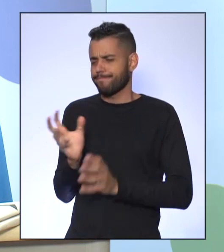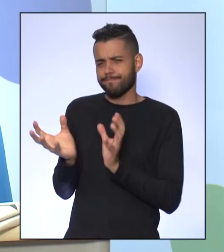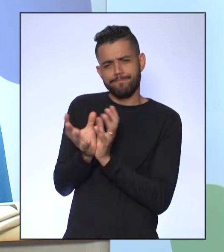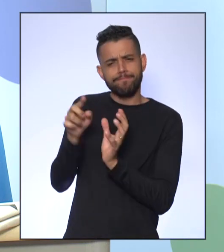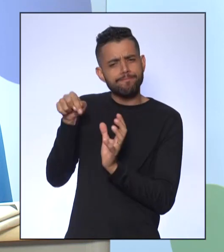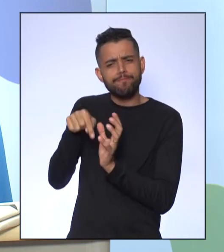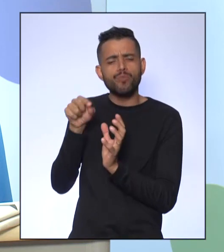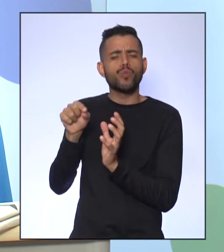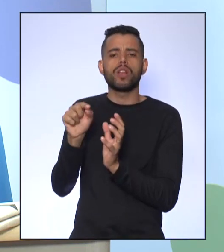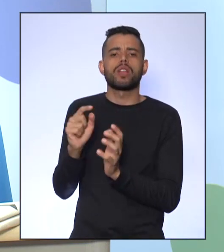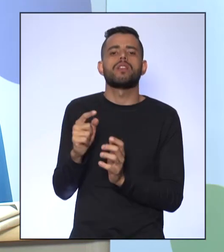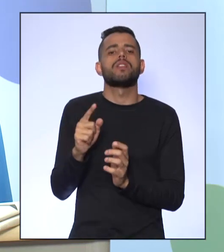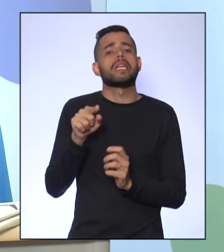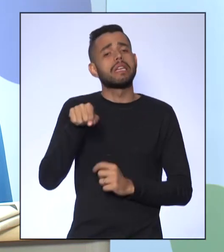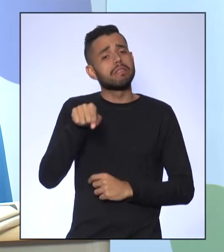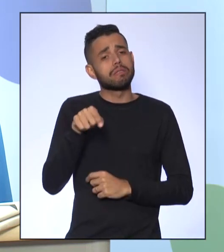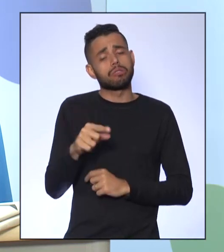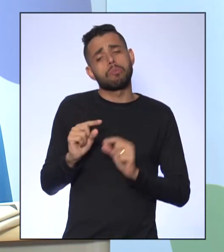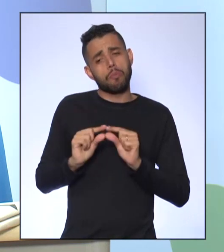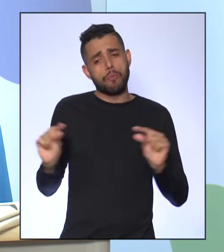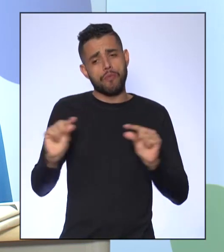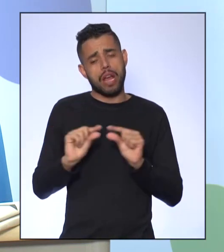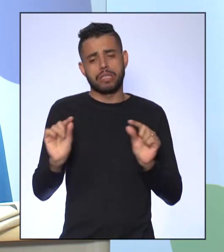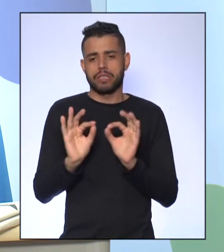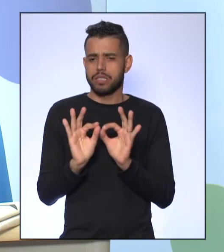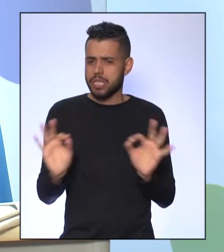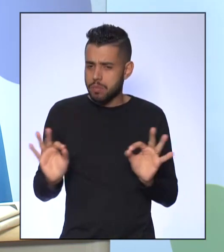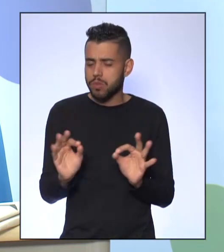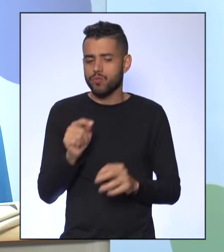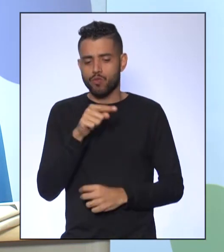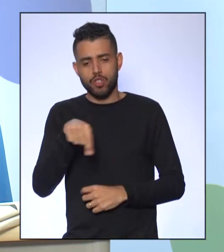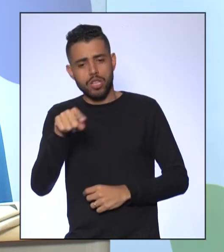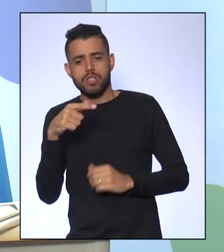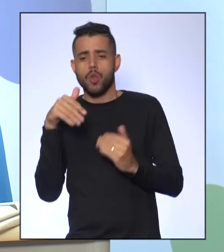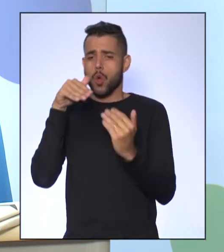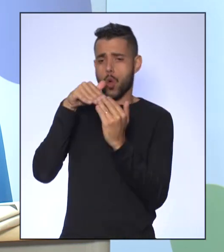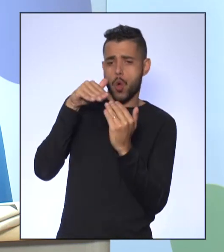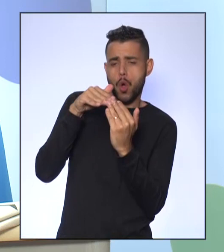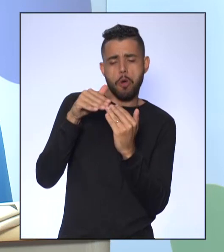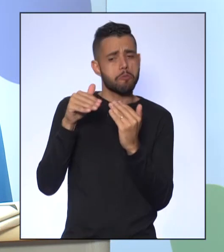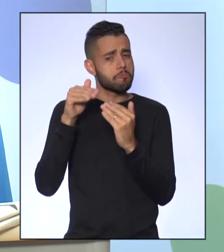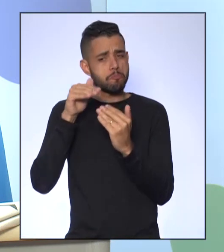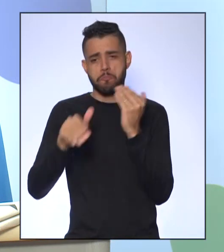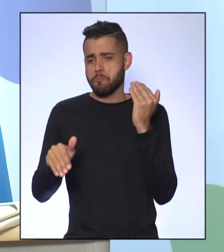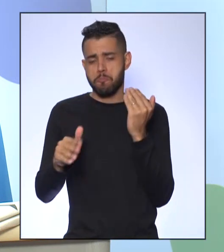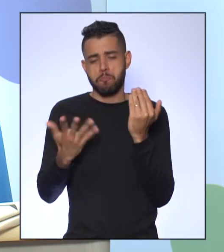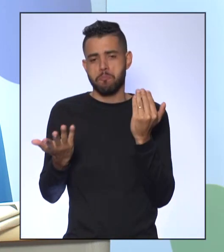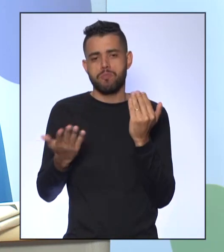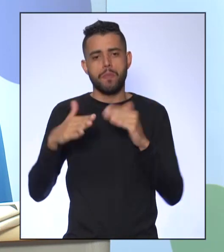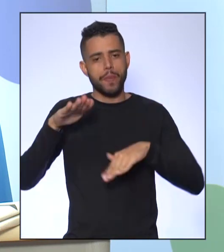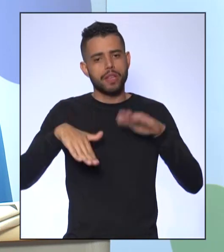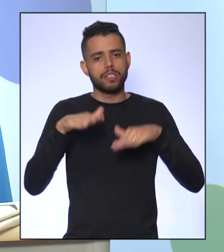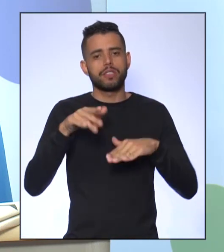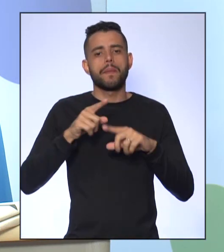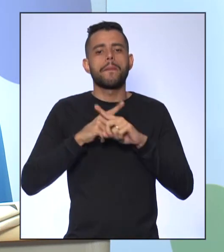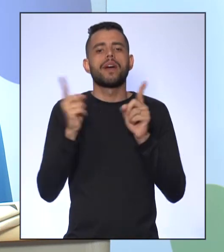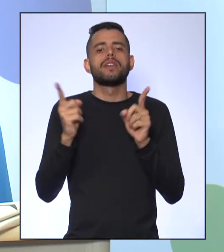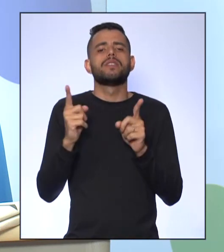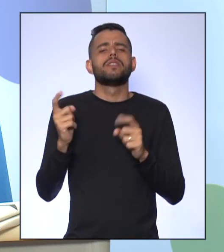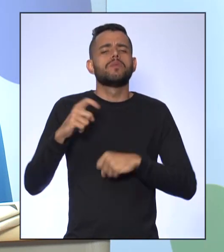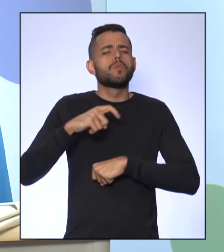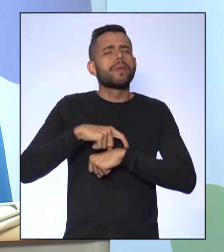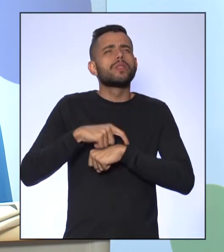é uma proposição simples, né? Vocês podem concordar ou não, mas qual é o processo na hora de fazer filosofia